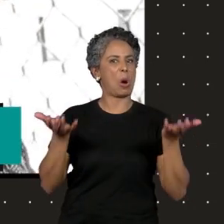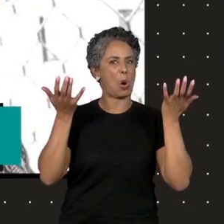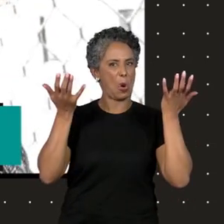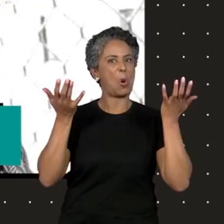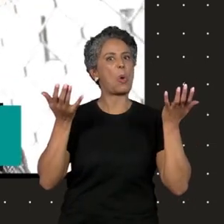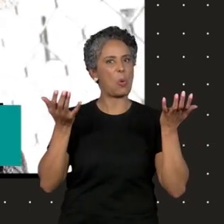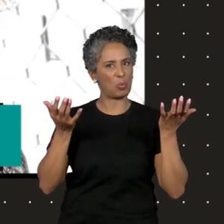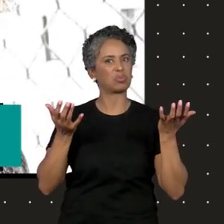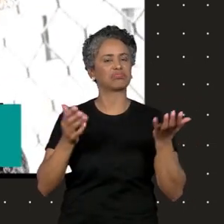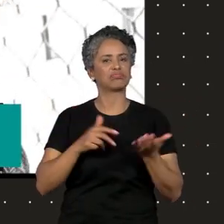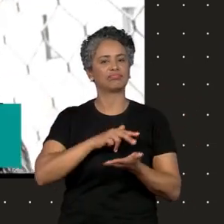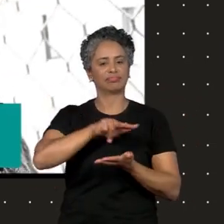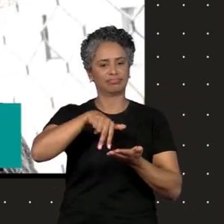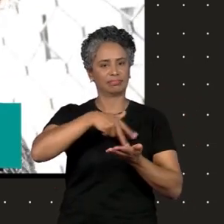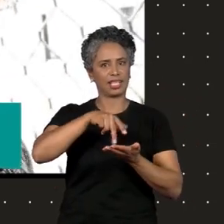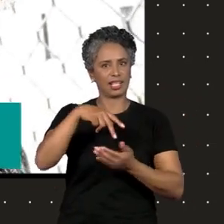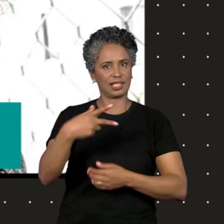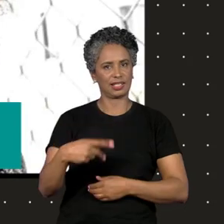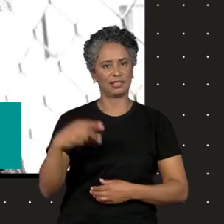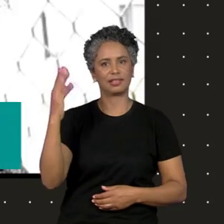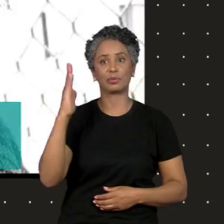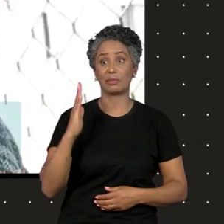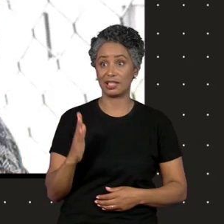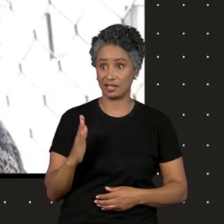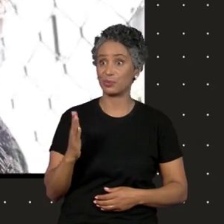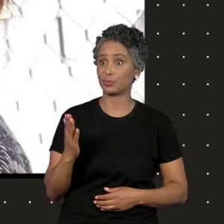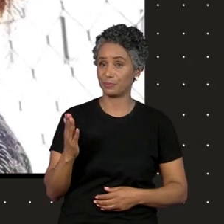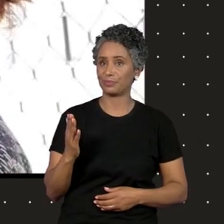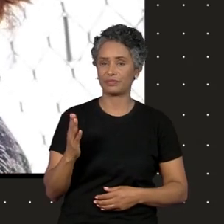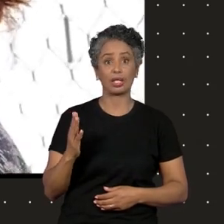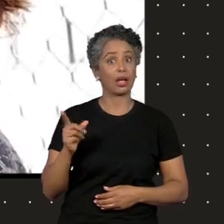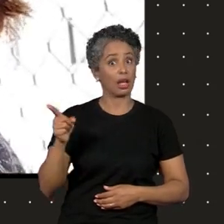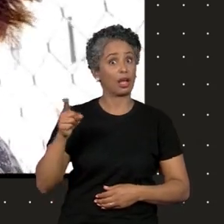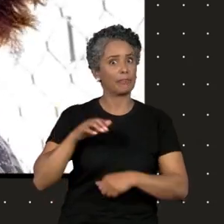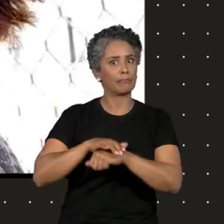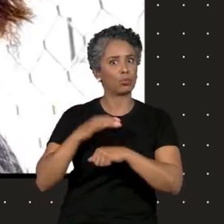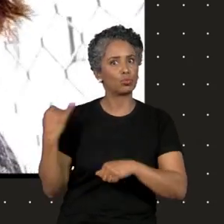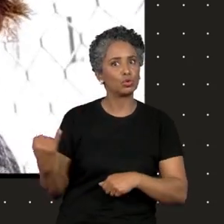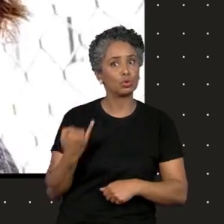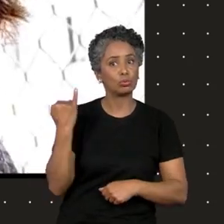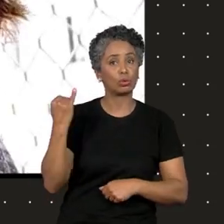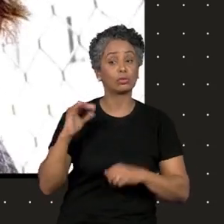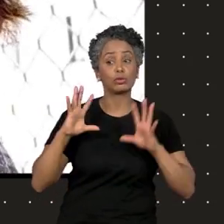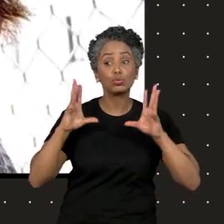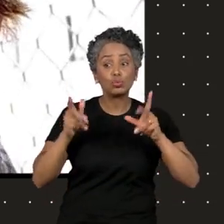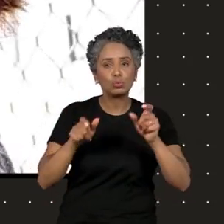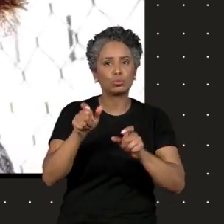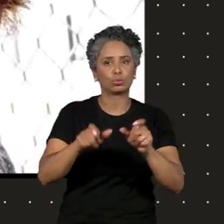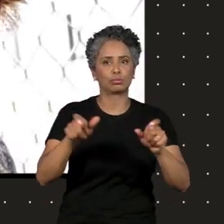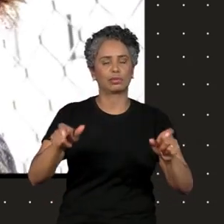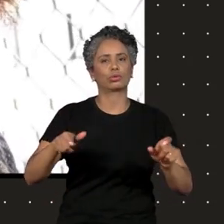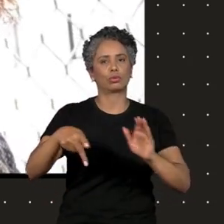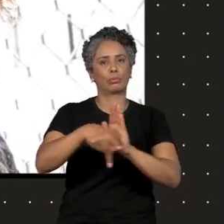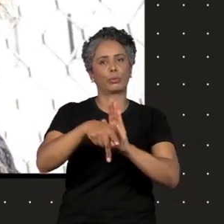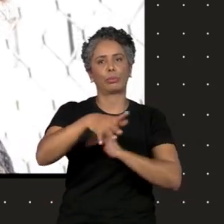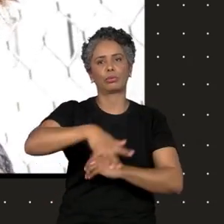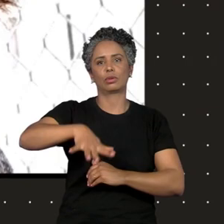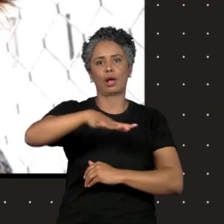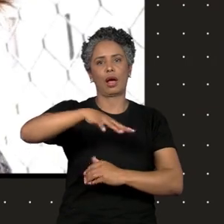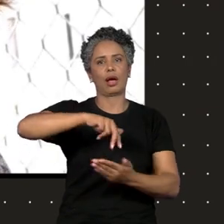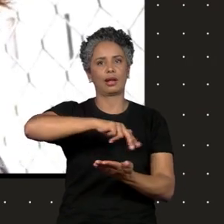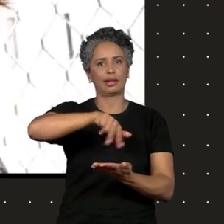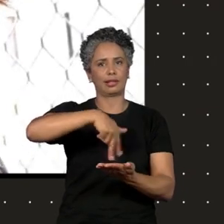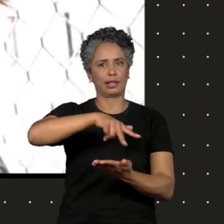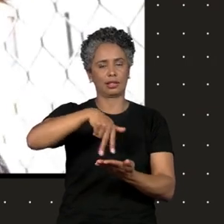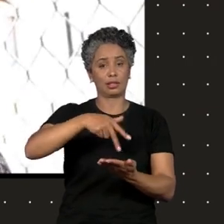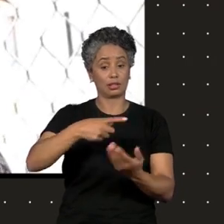trajetória longeva, profícua e fundamental para todos nós da dança, mas para toda uma arte e